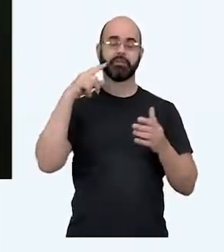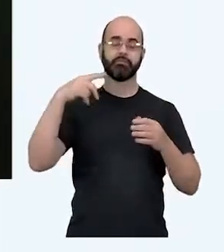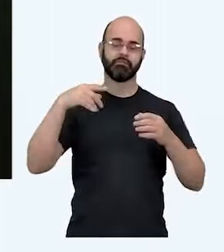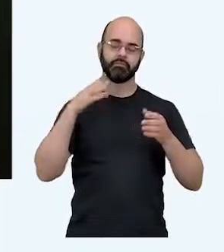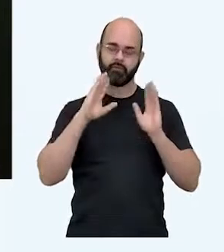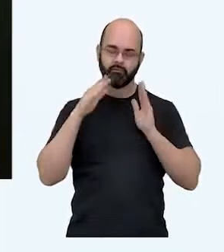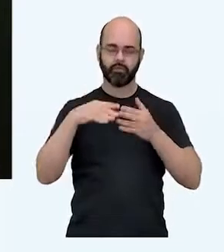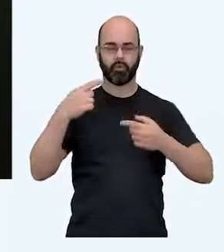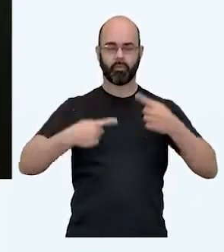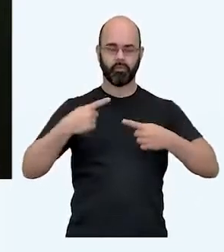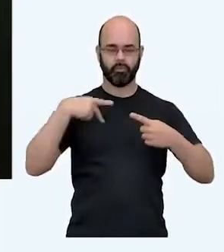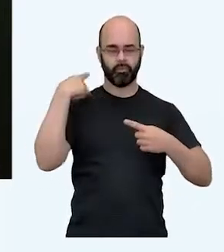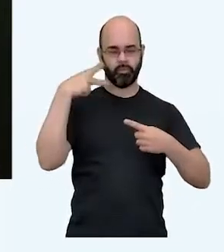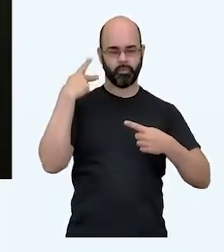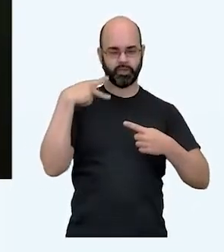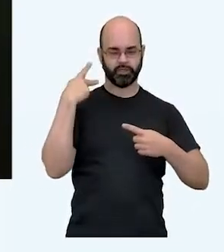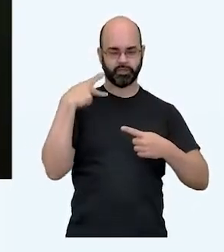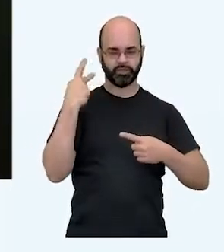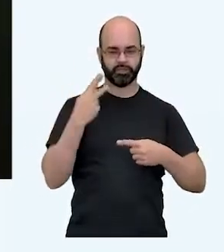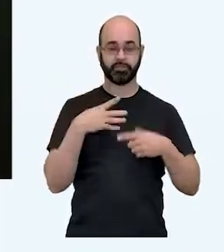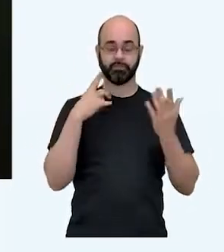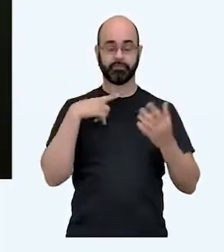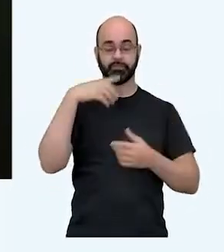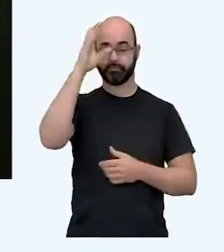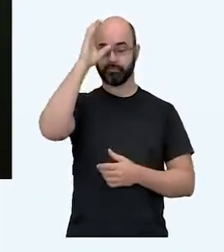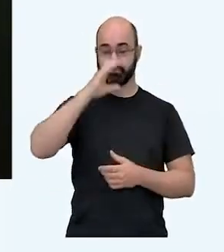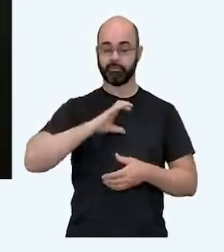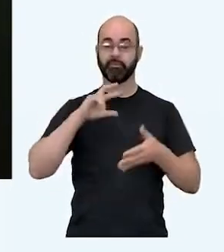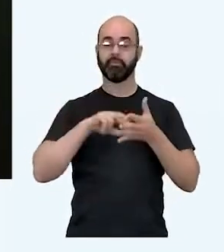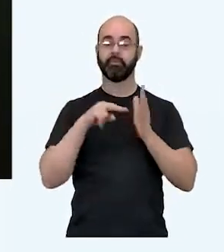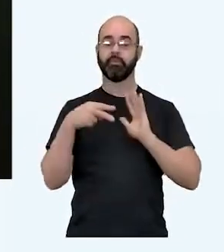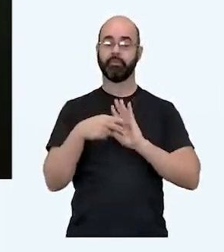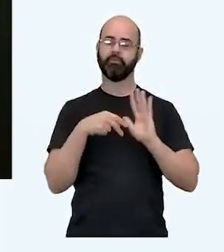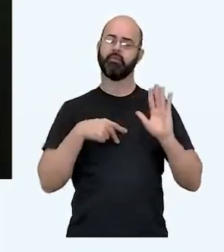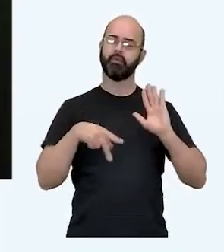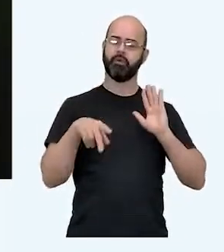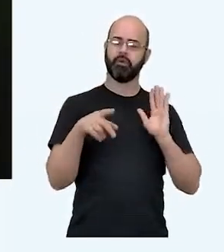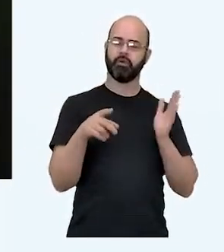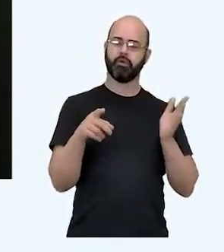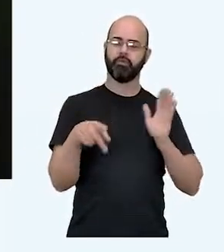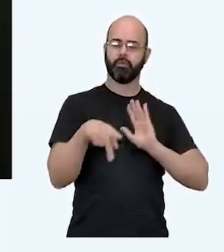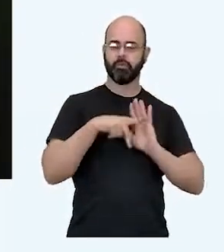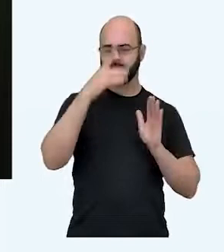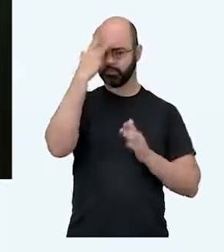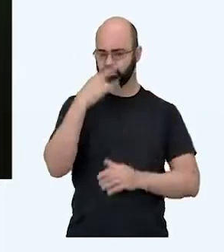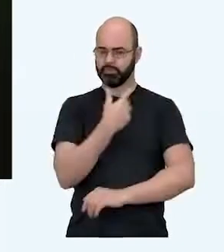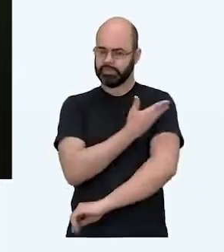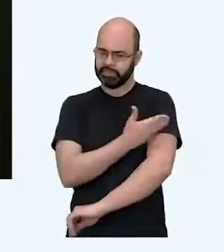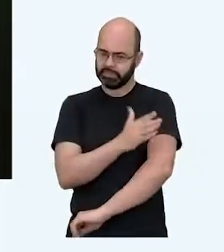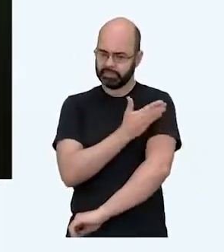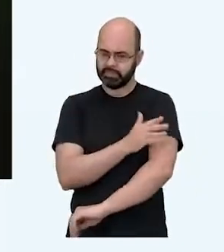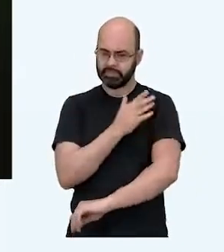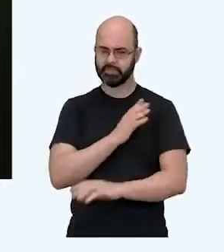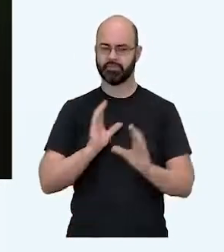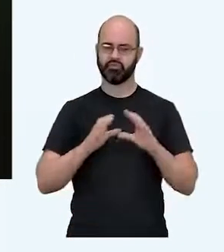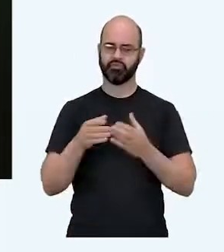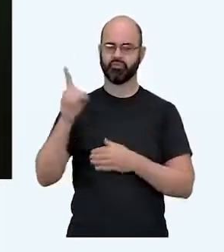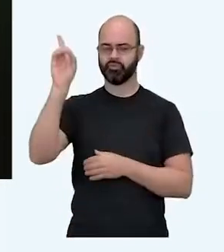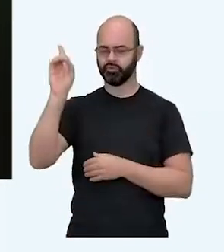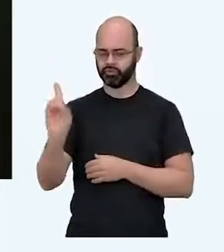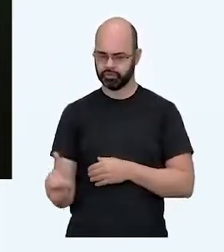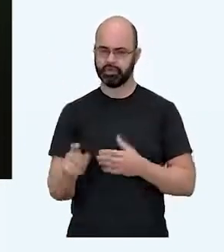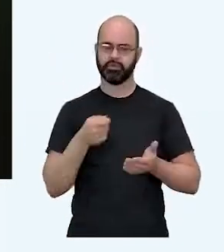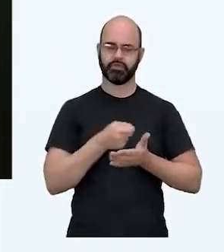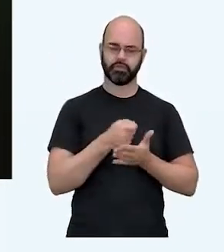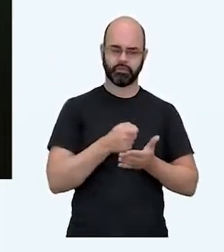política. Recapitulando então, cidadania é a posse e o exercício de um conjunto de direitos e deveres, de natureza